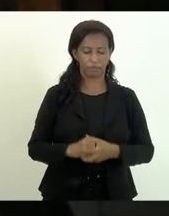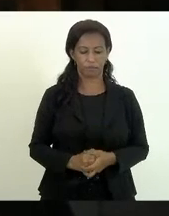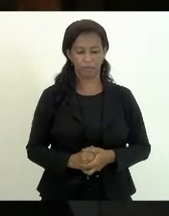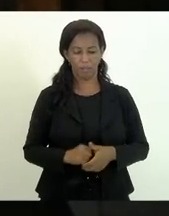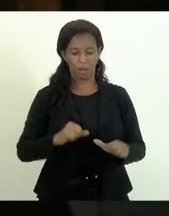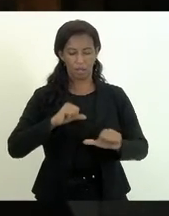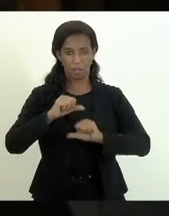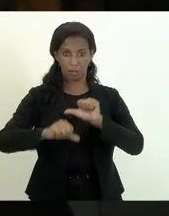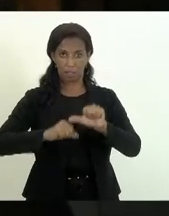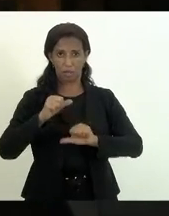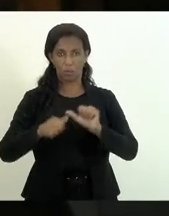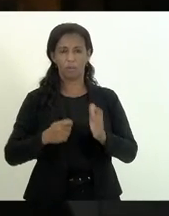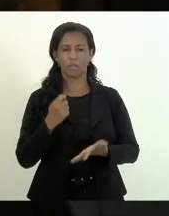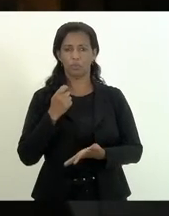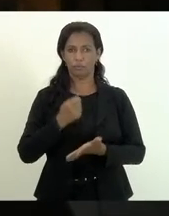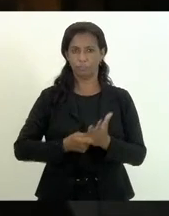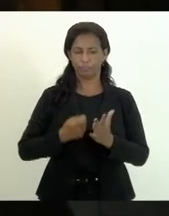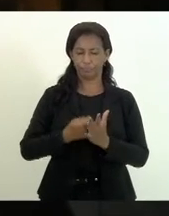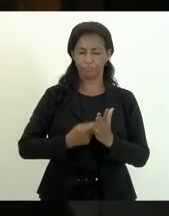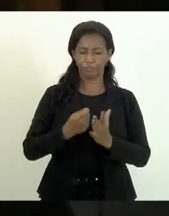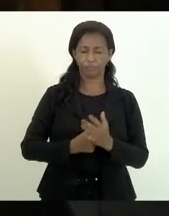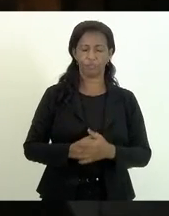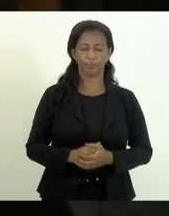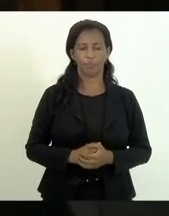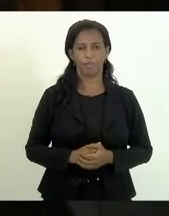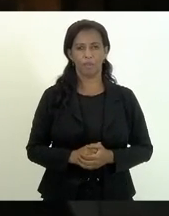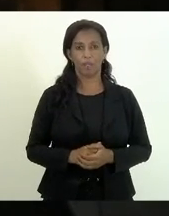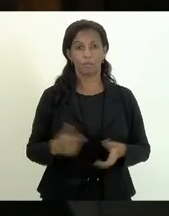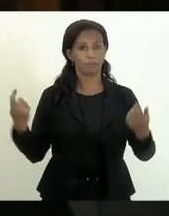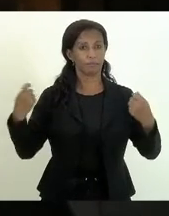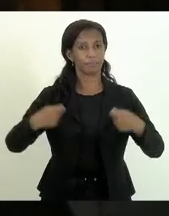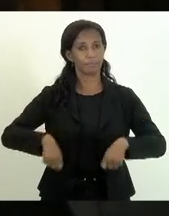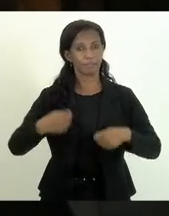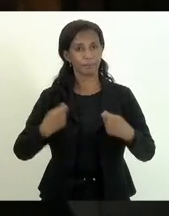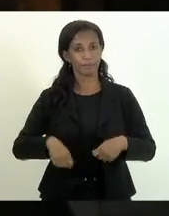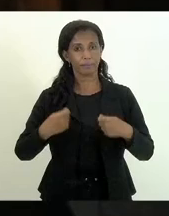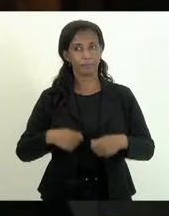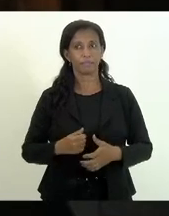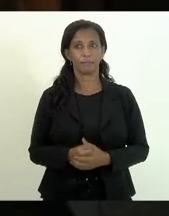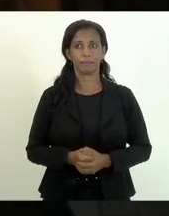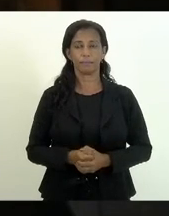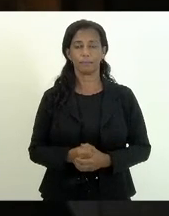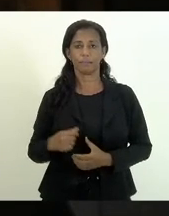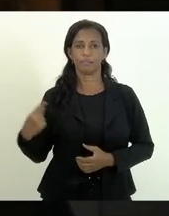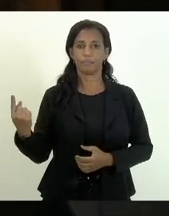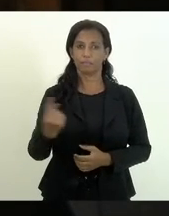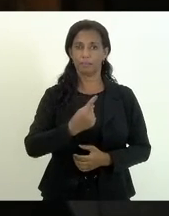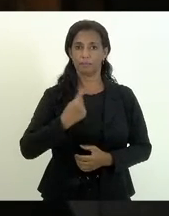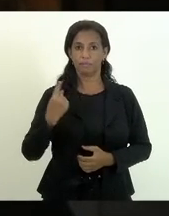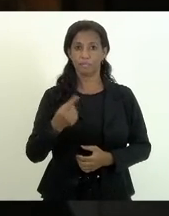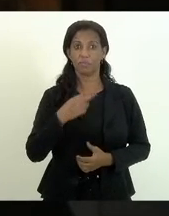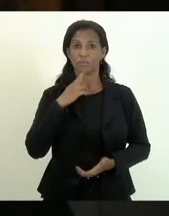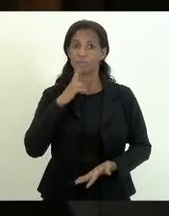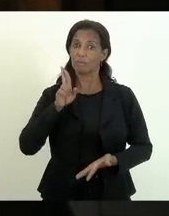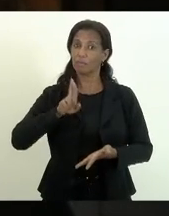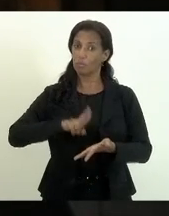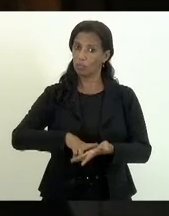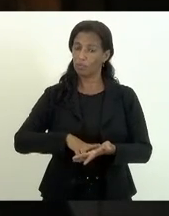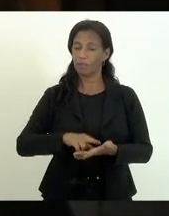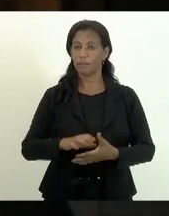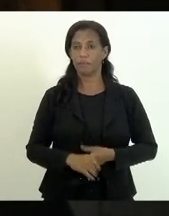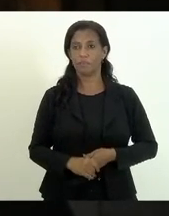da renovação do regime e não é necessário que a gente reconheça